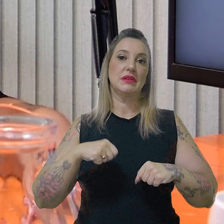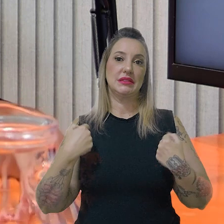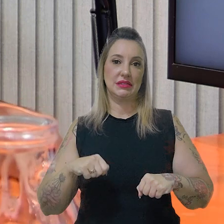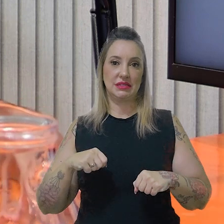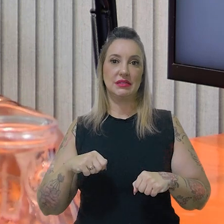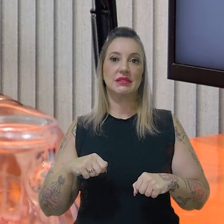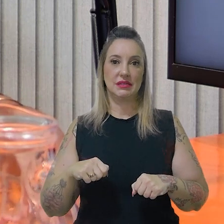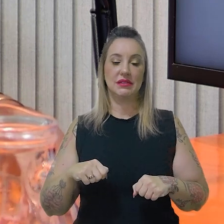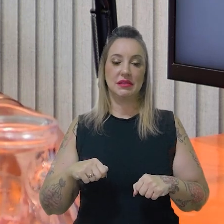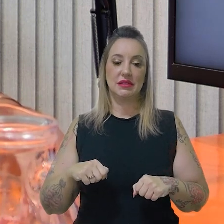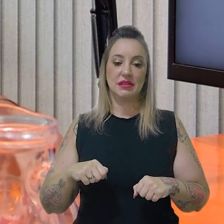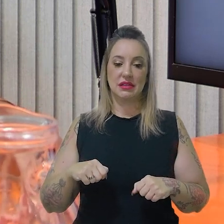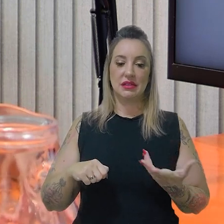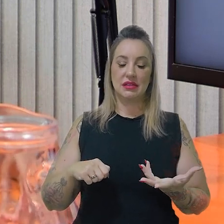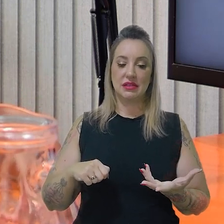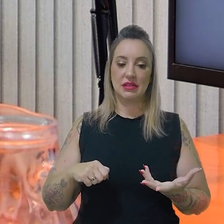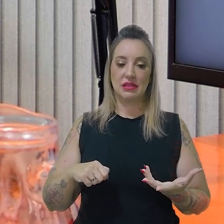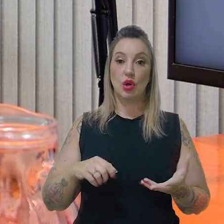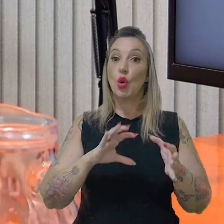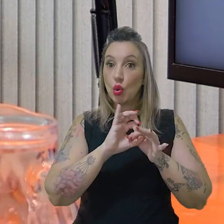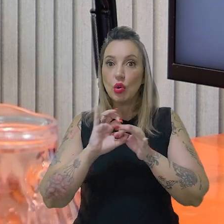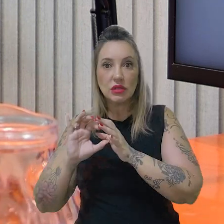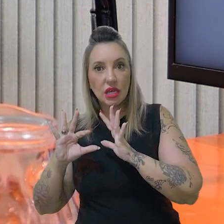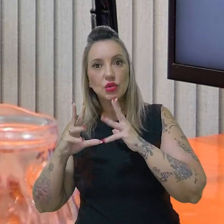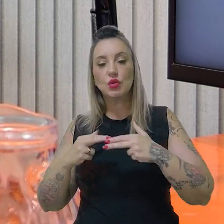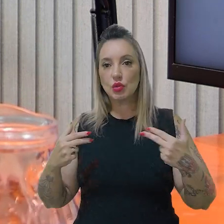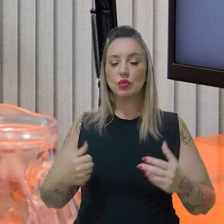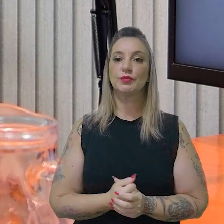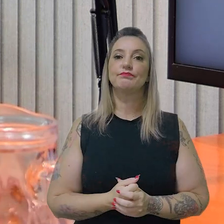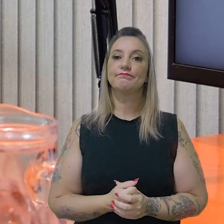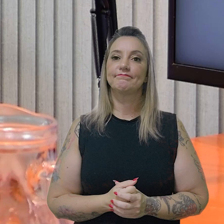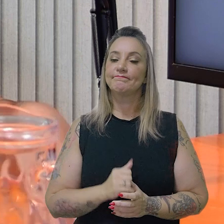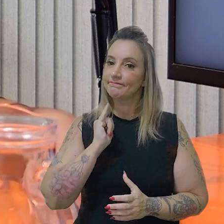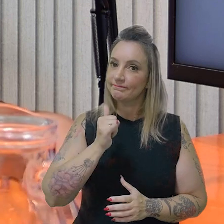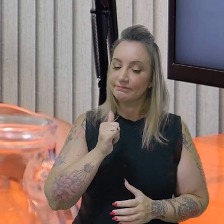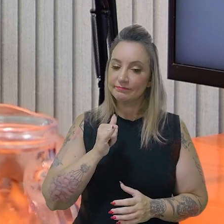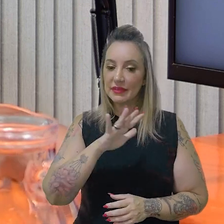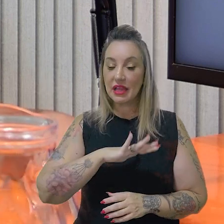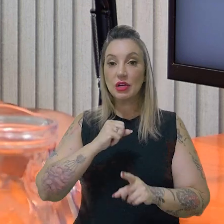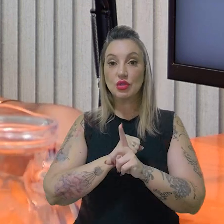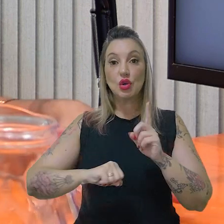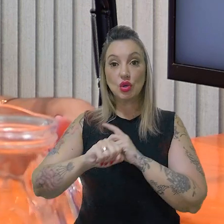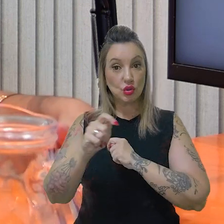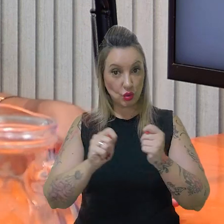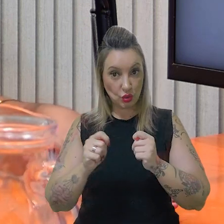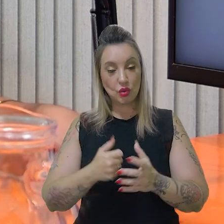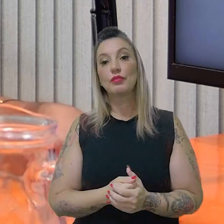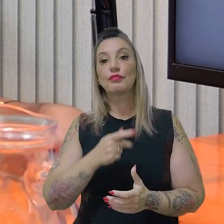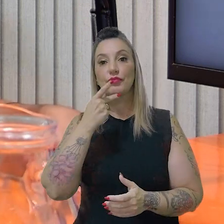né esse esse esse local né então a gente fala aí de âmbito socioeconômico a gente fala